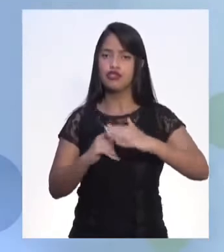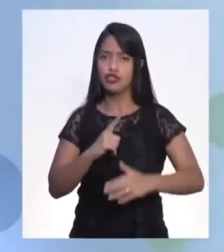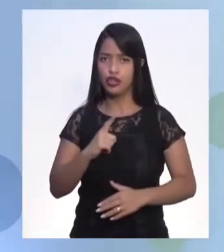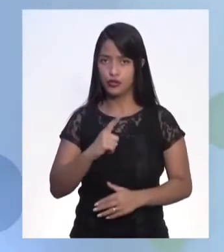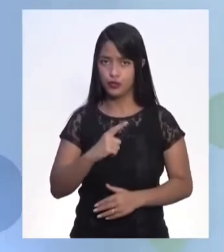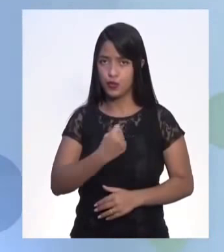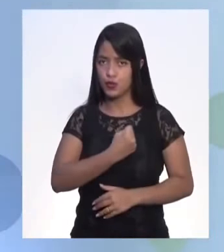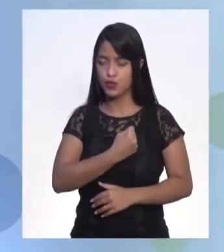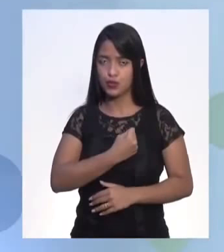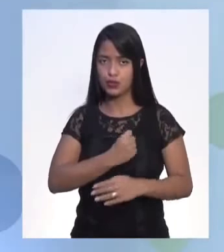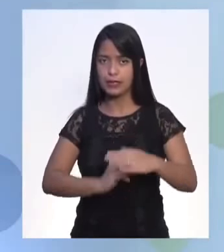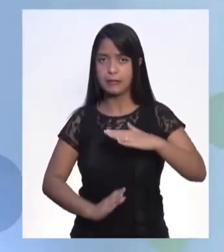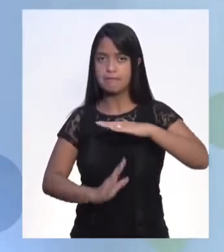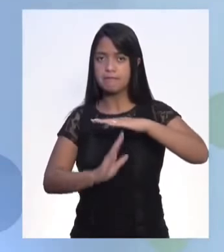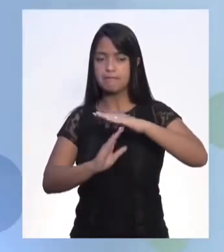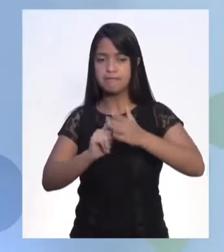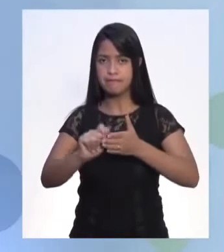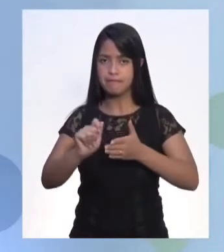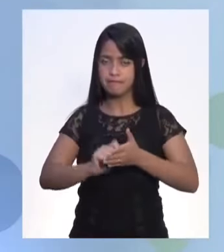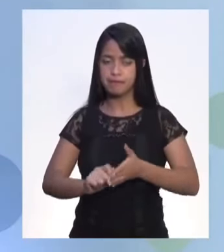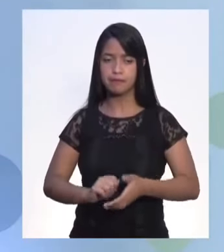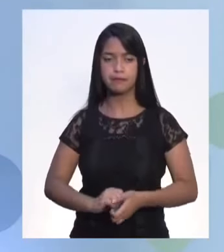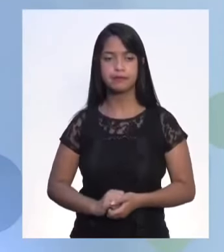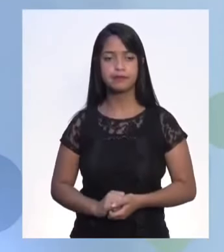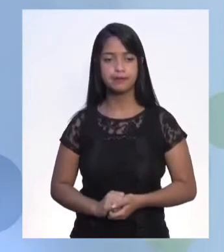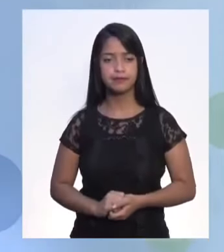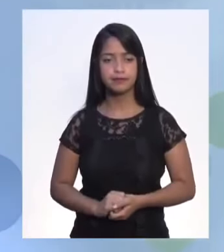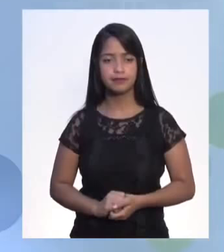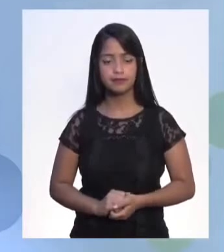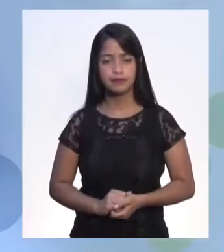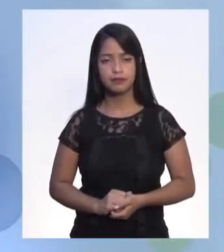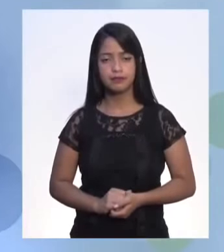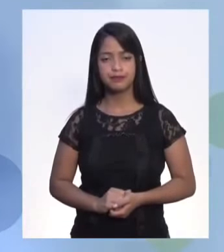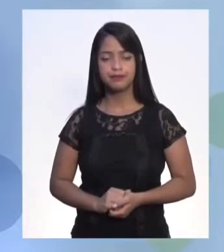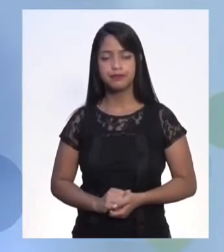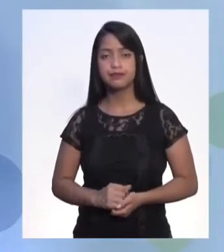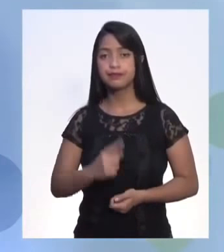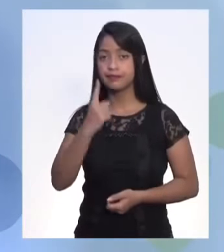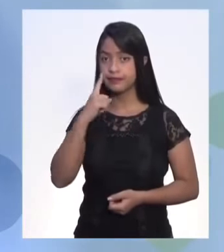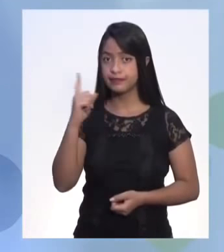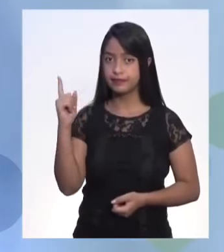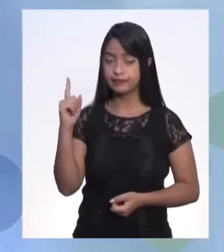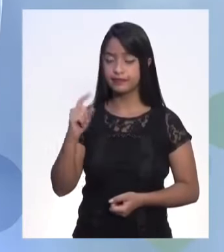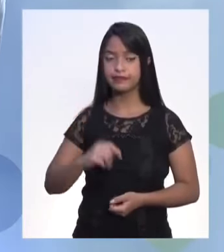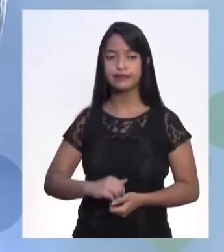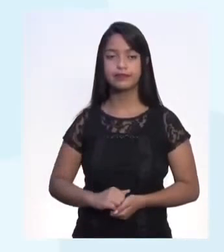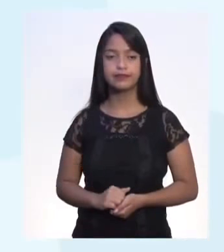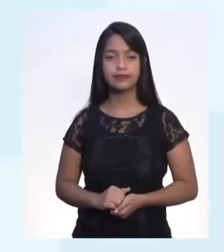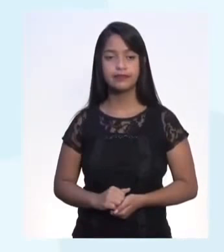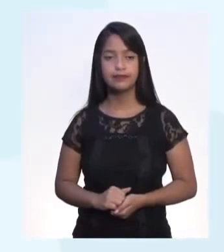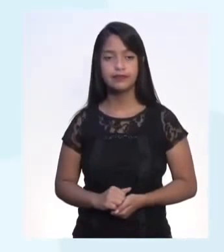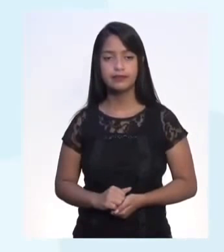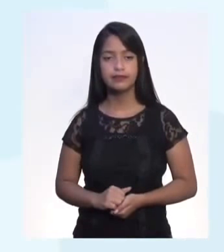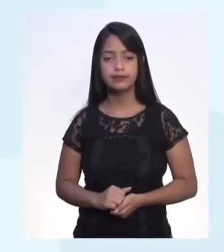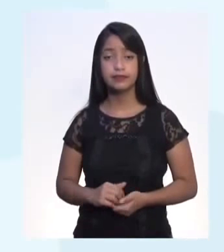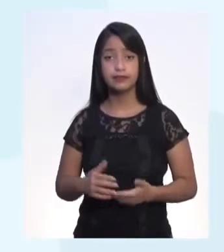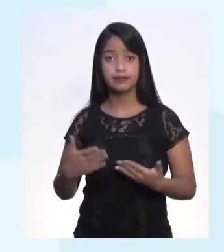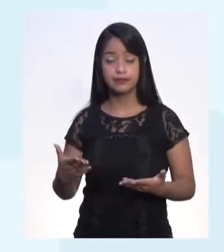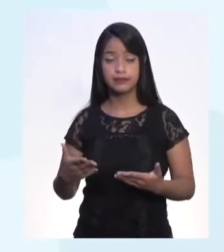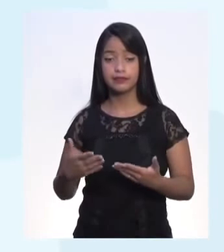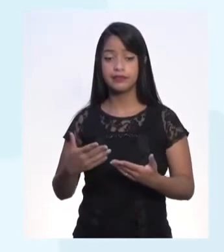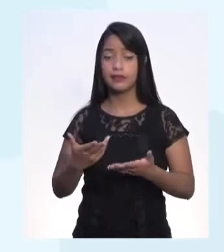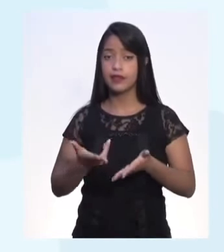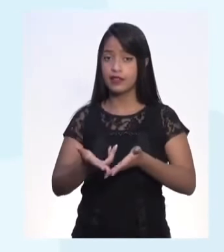sequência o pa pa aqui tem que pagar a caneta né isso ok Olha lá com base nesses dois